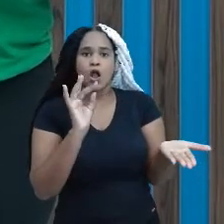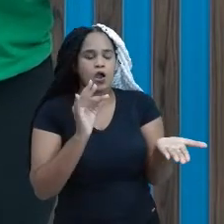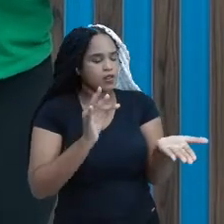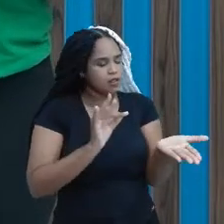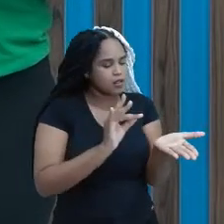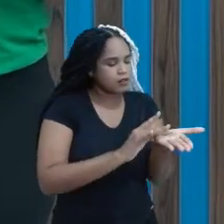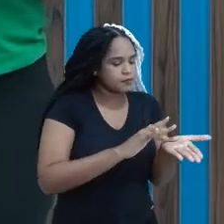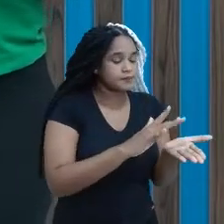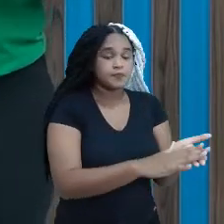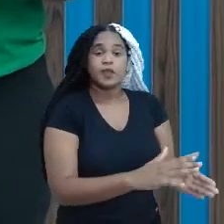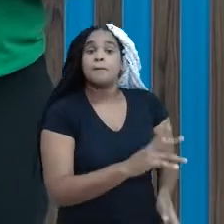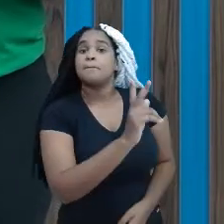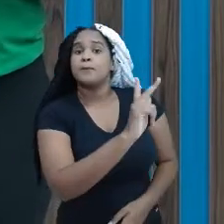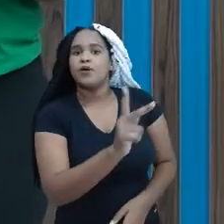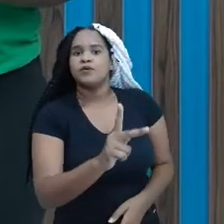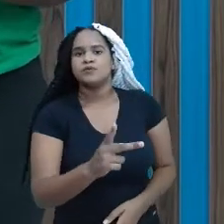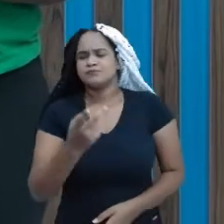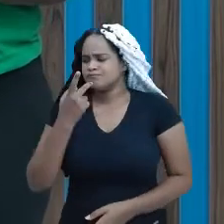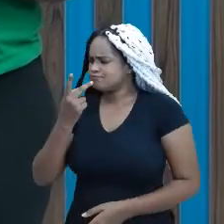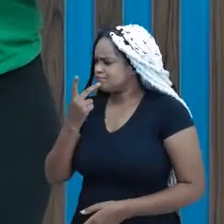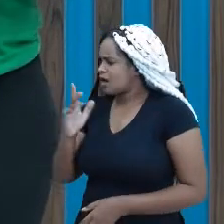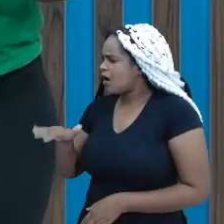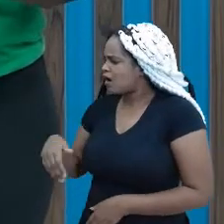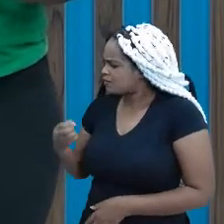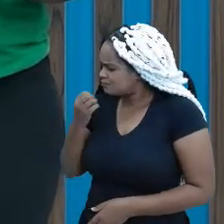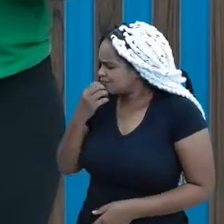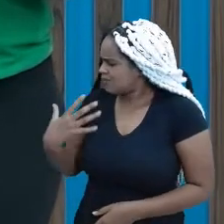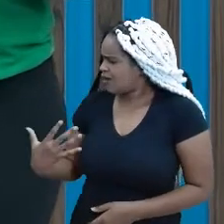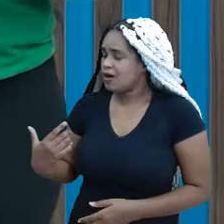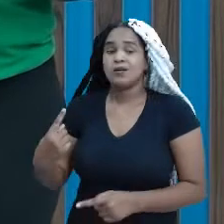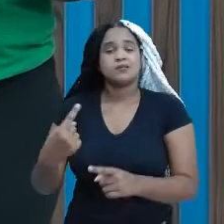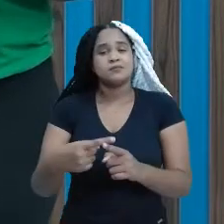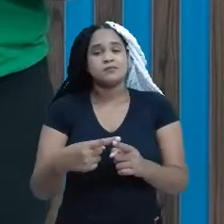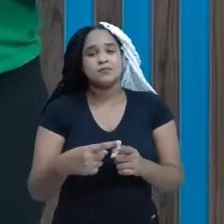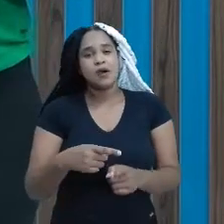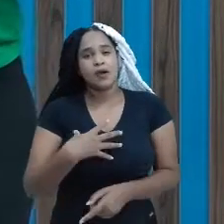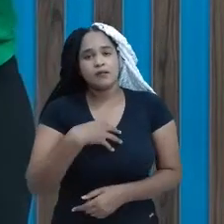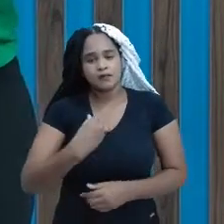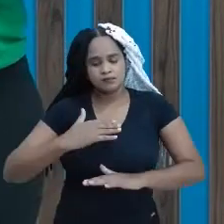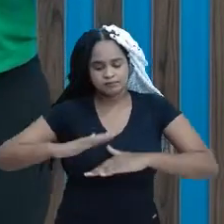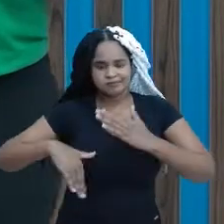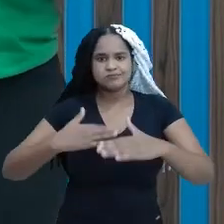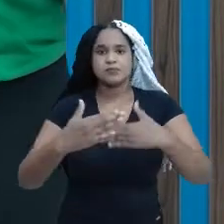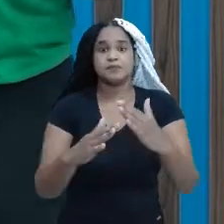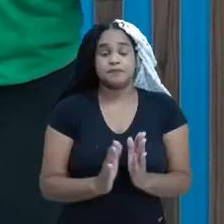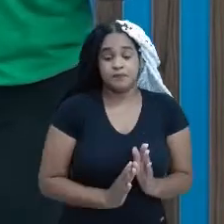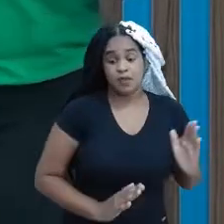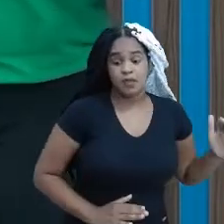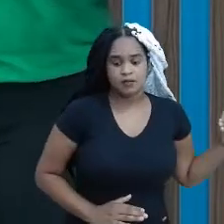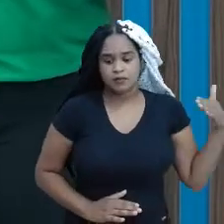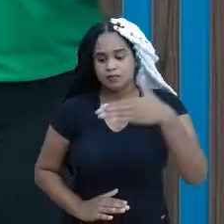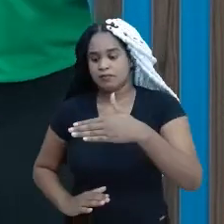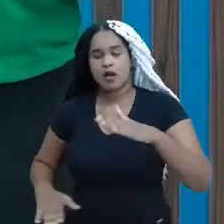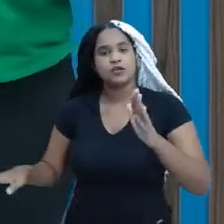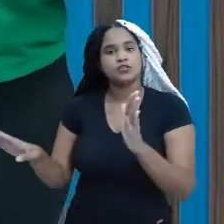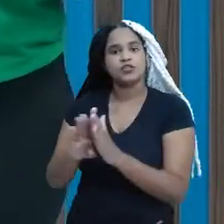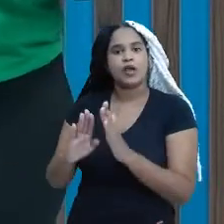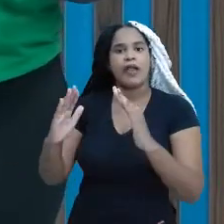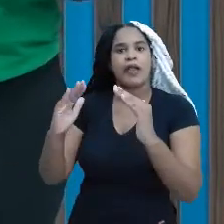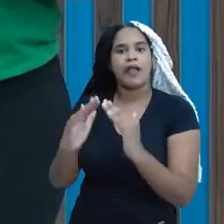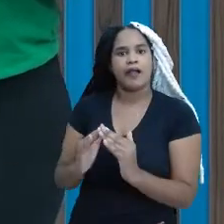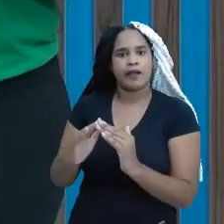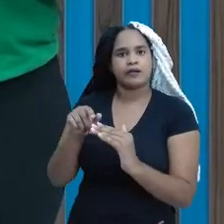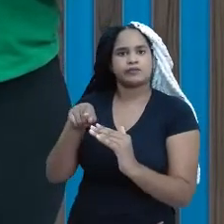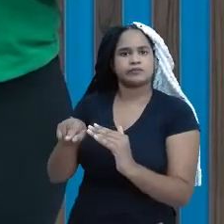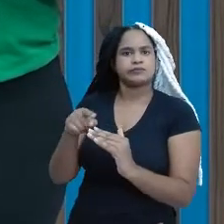o elogio, porque ele está em processo de desenvolvimento. Quando chegar na família, algumas